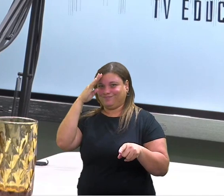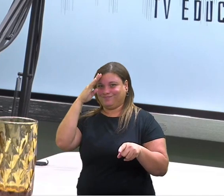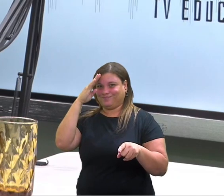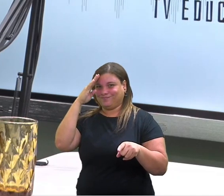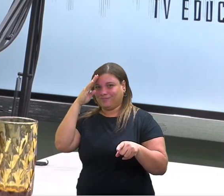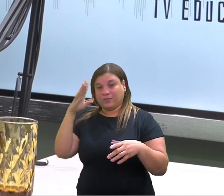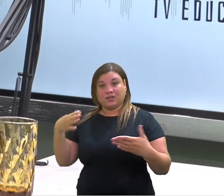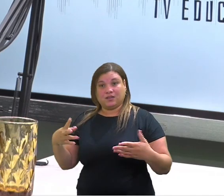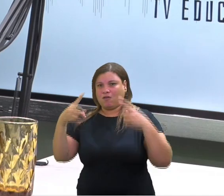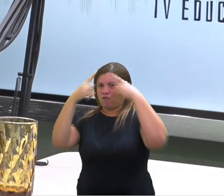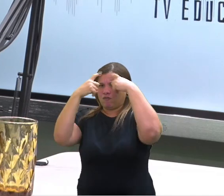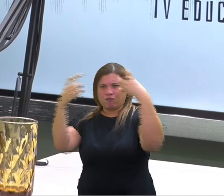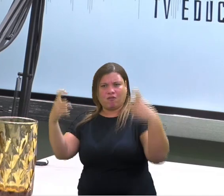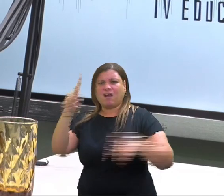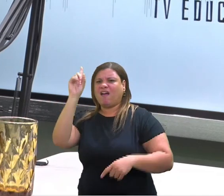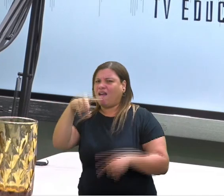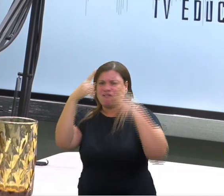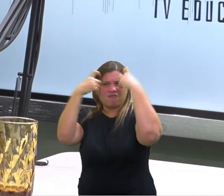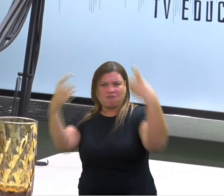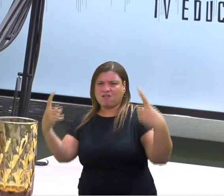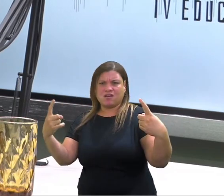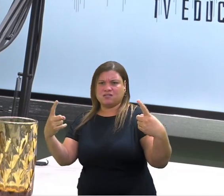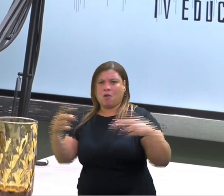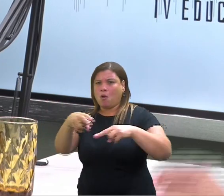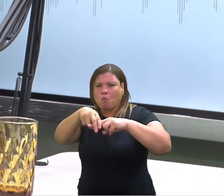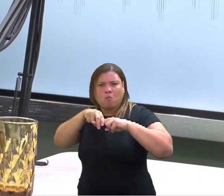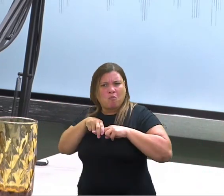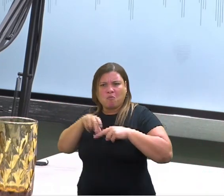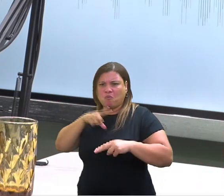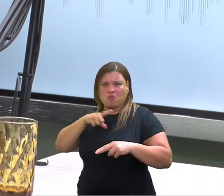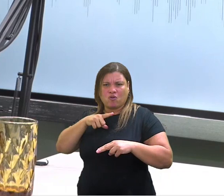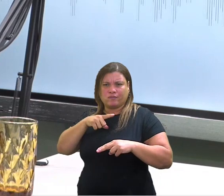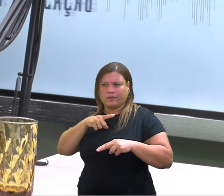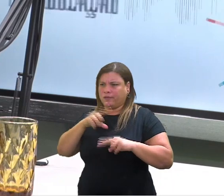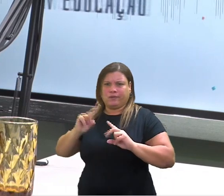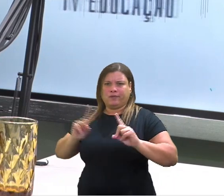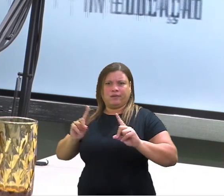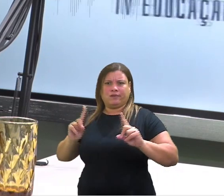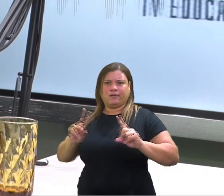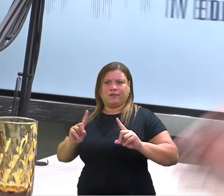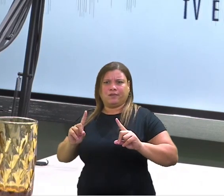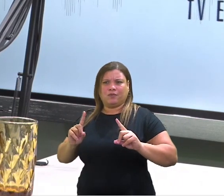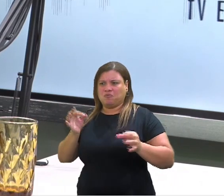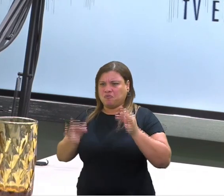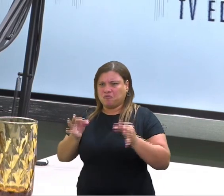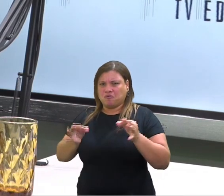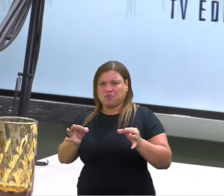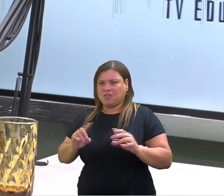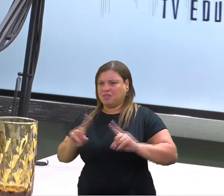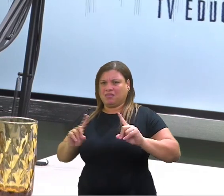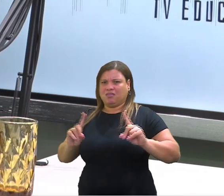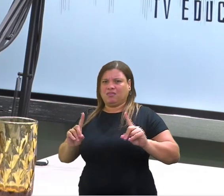Uma violência não justifica outra violência. Enfim, nada justifica a violência. Tanto é, já